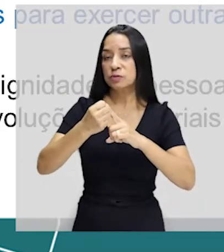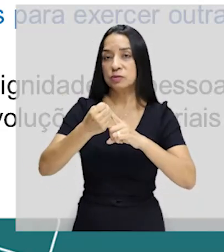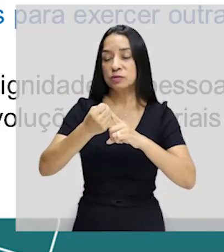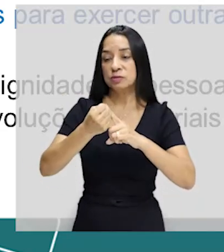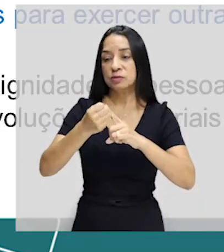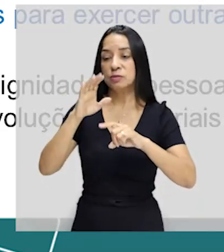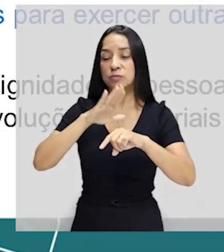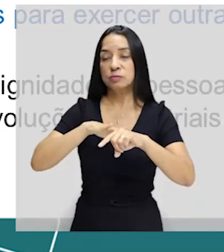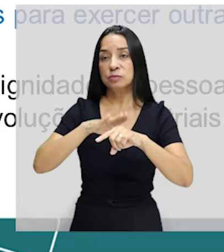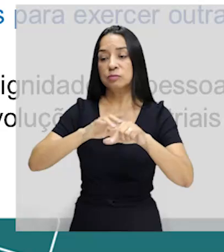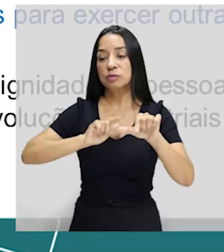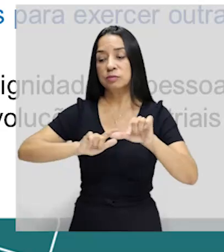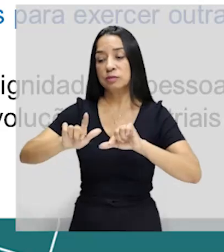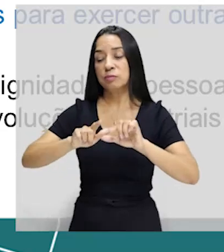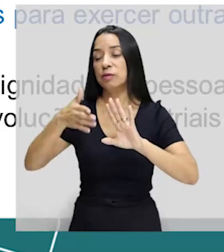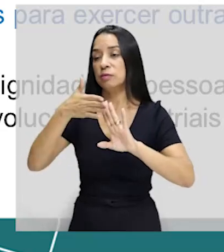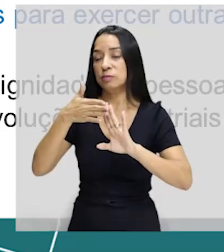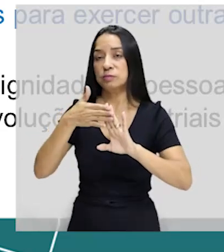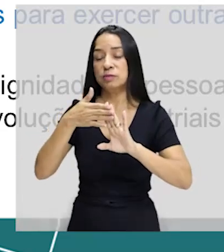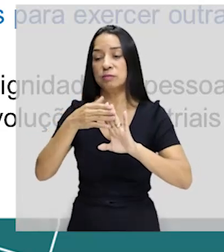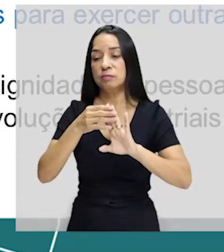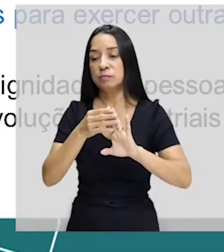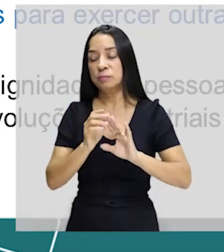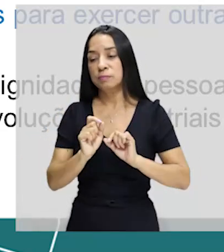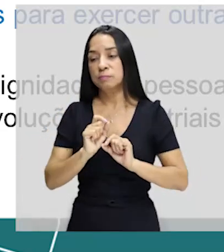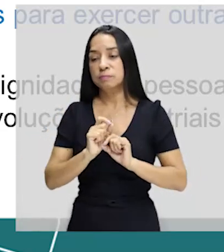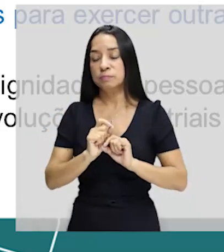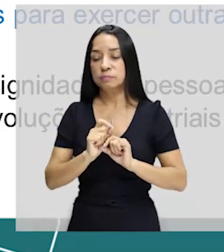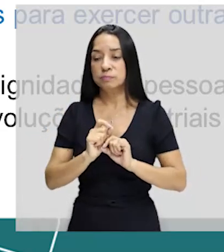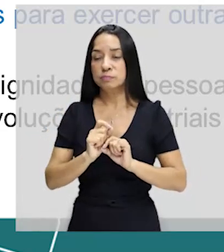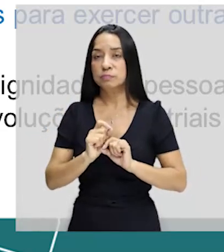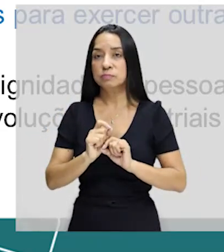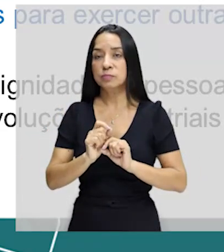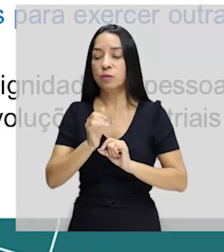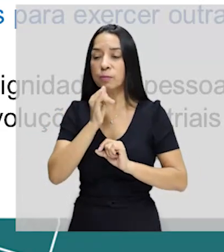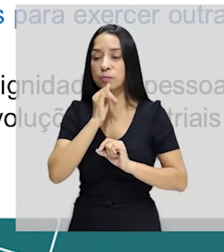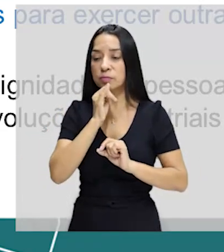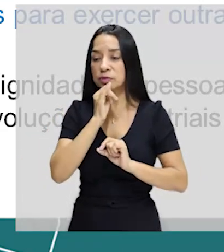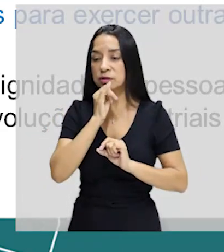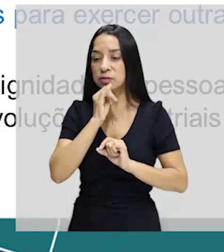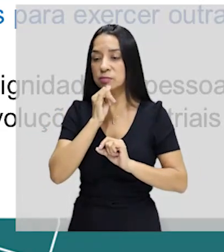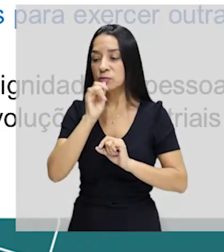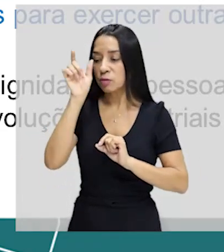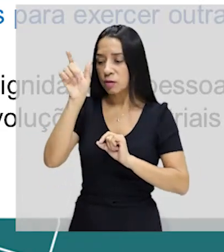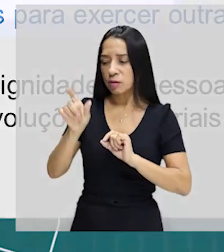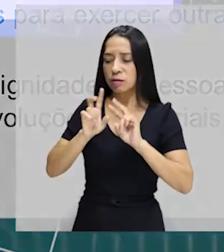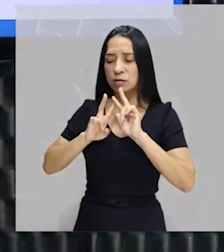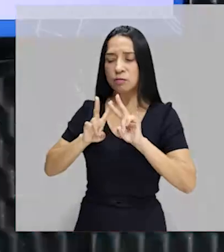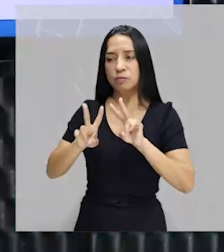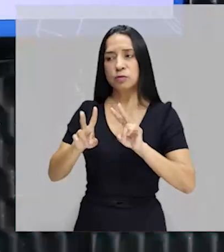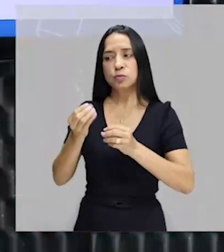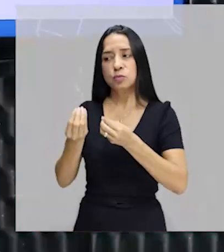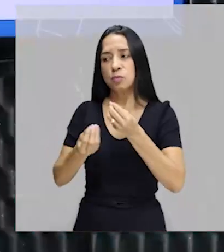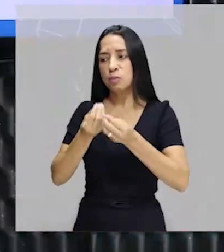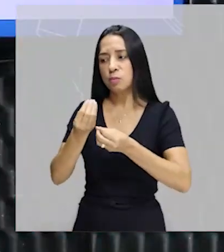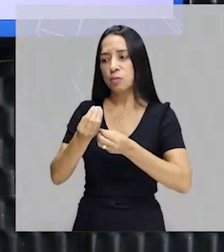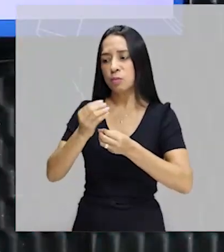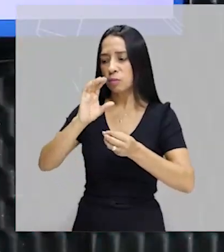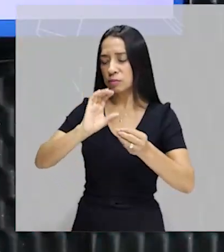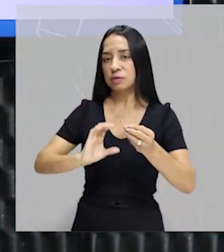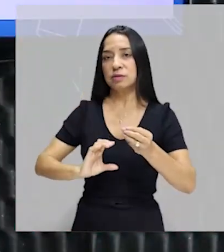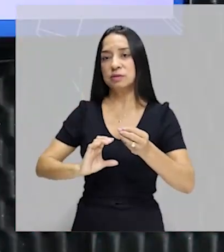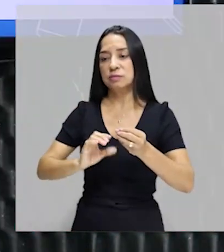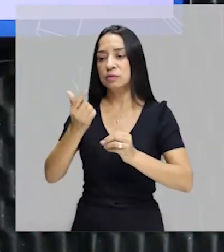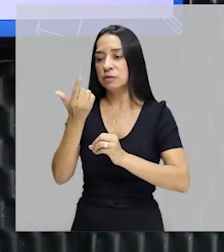chamado trabalho manual. Eles não, por exemplo, eram considerados como cidadãos. Eles não